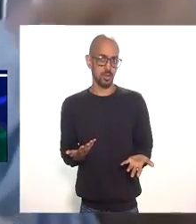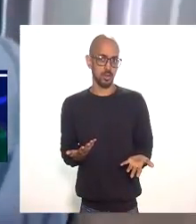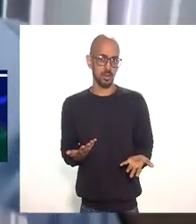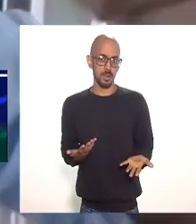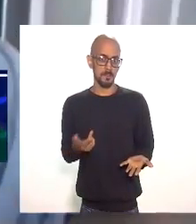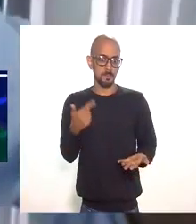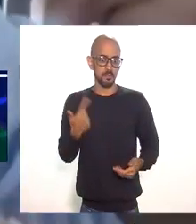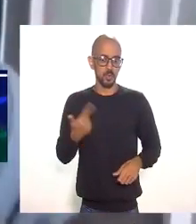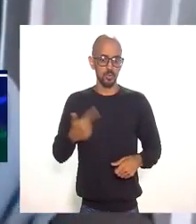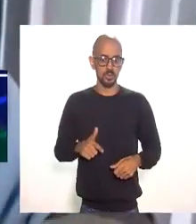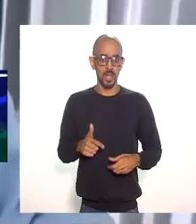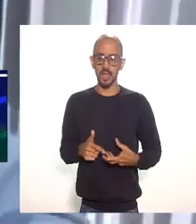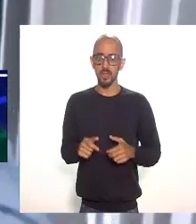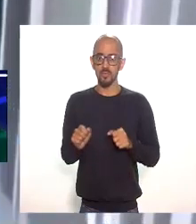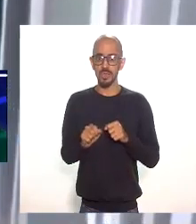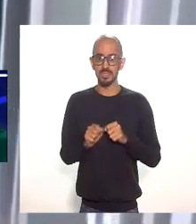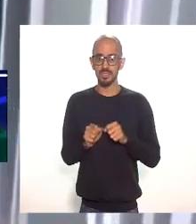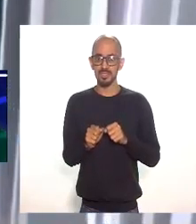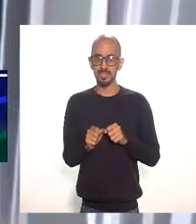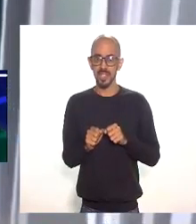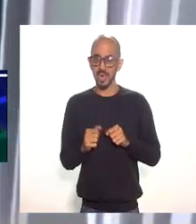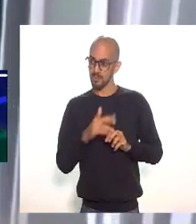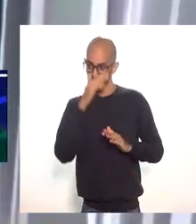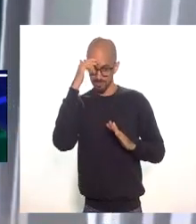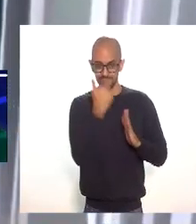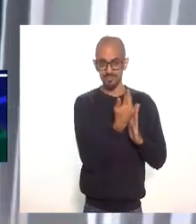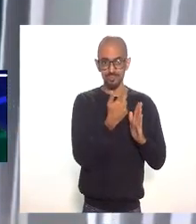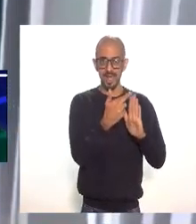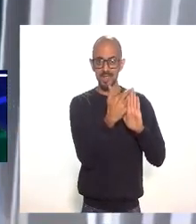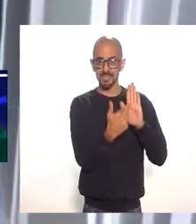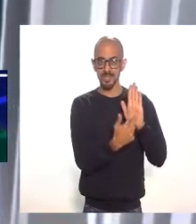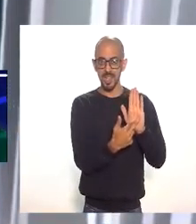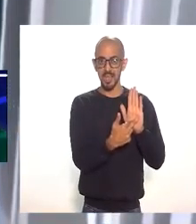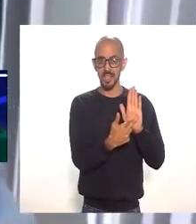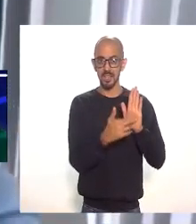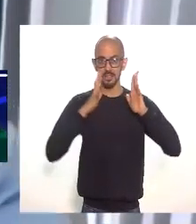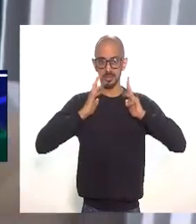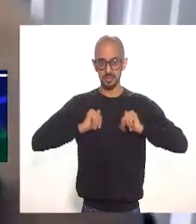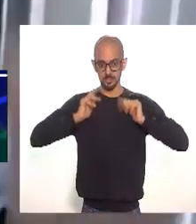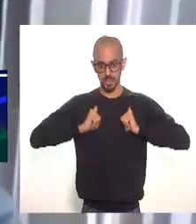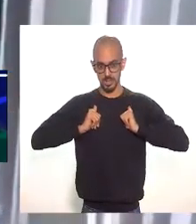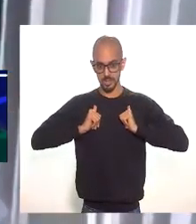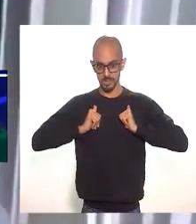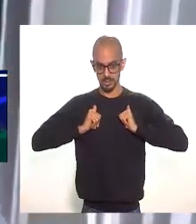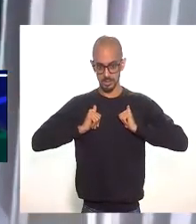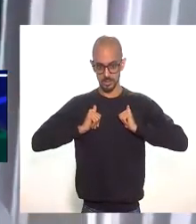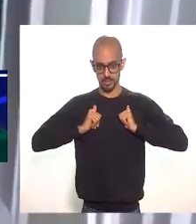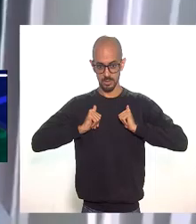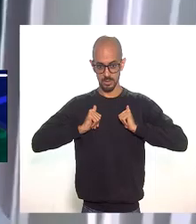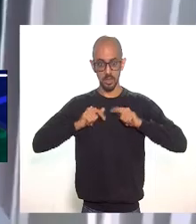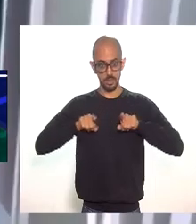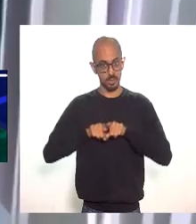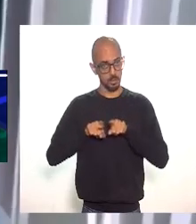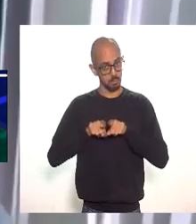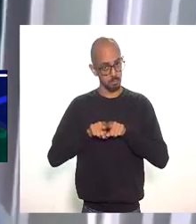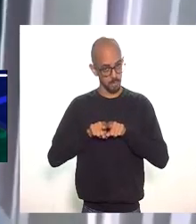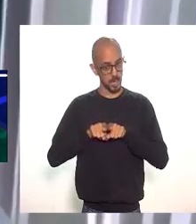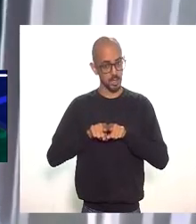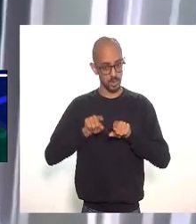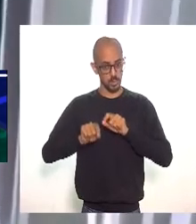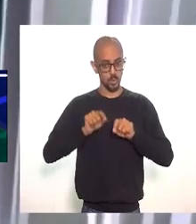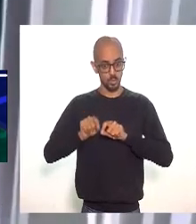terem feito o dever de casa em matéria da adoção dos protocolos de higienização. Isso para não falar, e vou falar, da terceira e